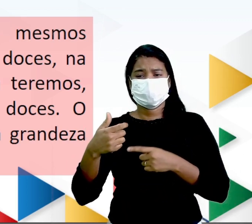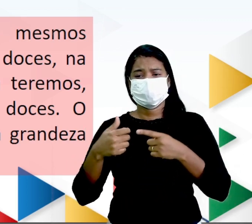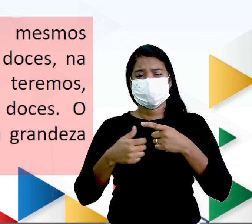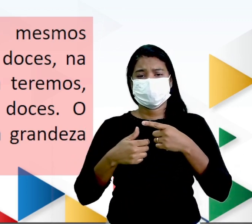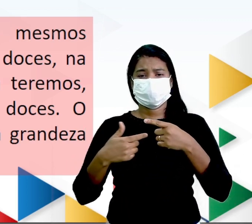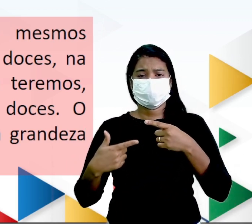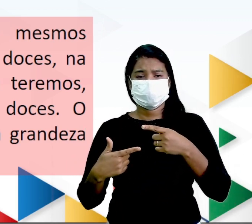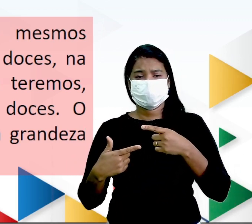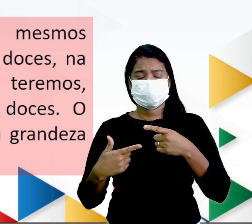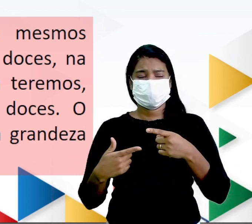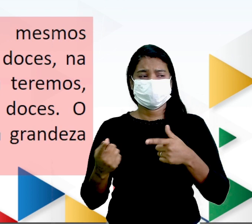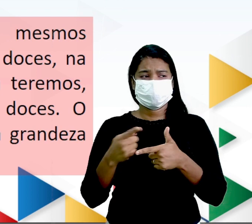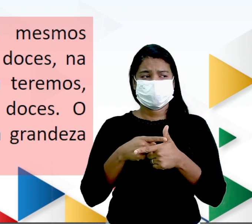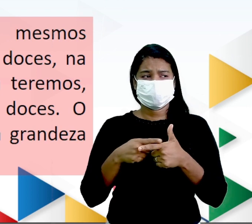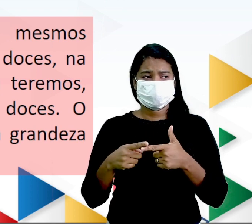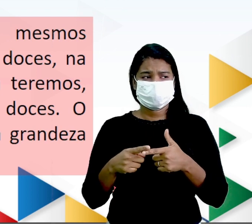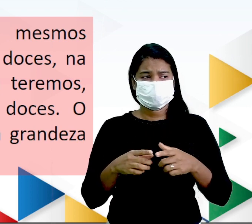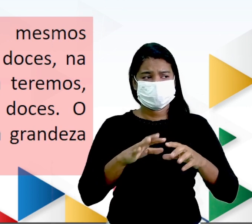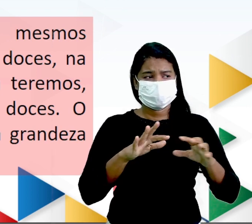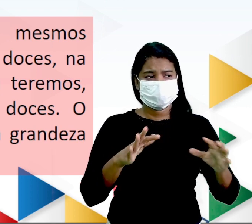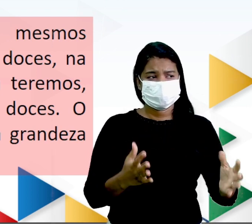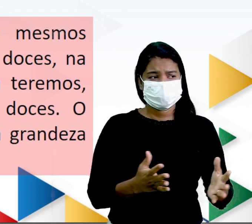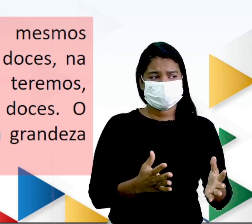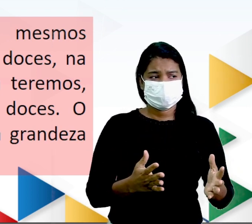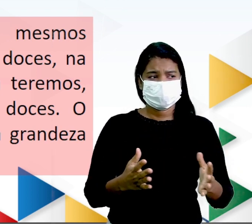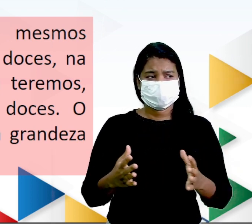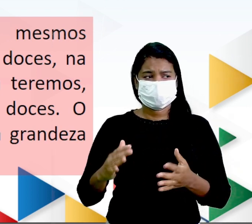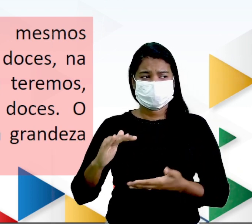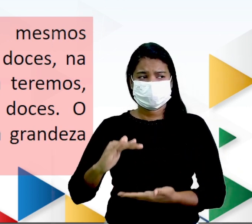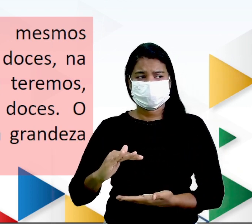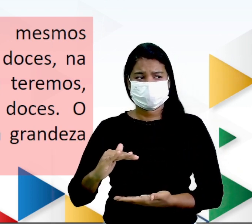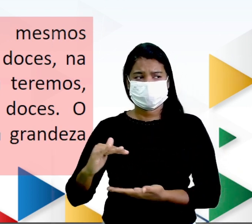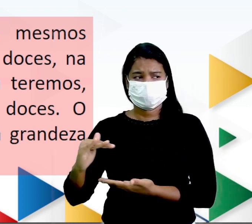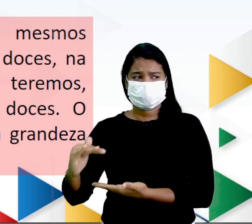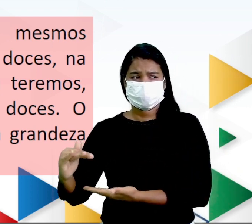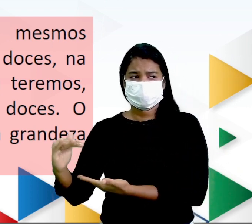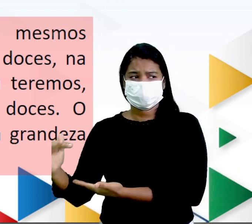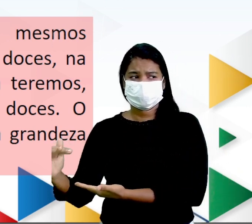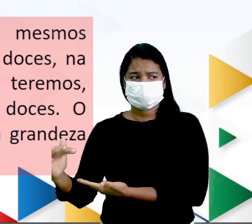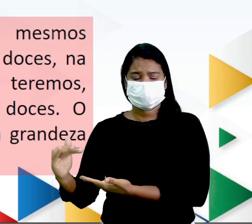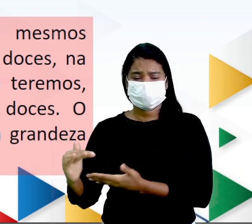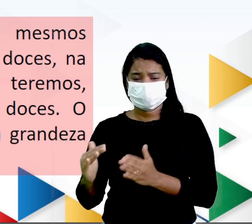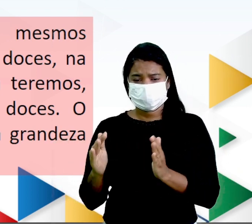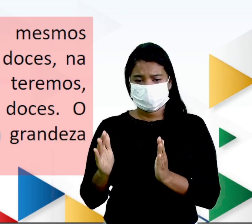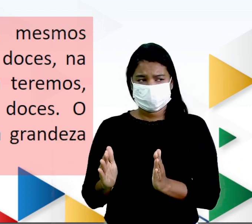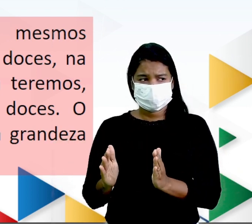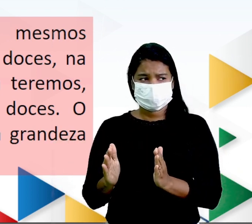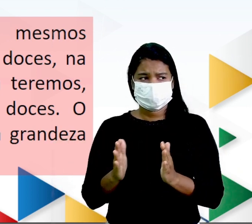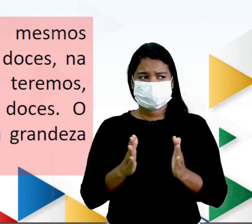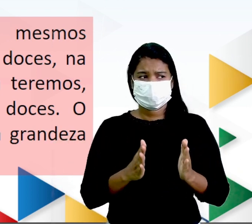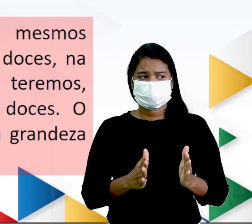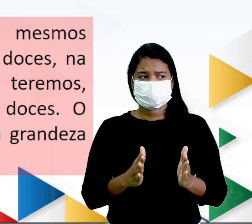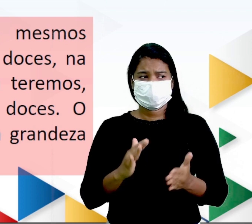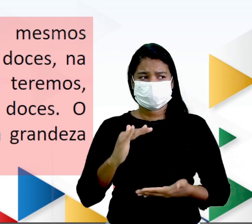caixas menores. Assim teremos 4 caixas menores, cada uma com 3 doces, que é o exemplo da taxa